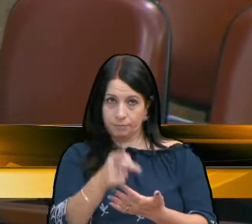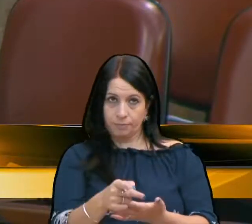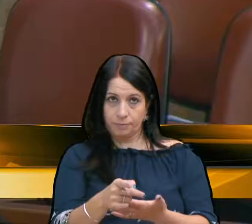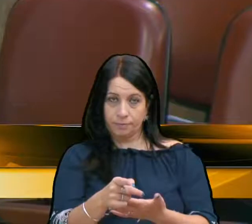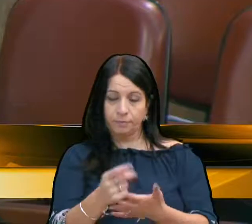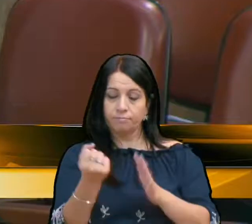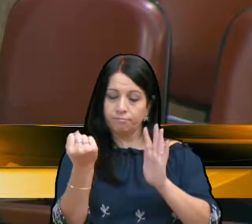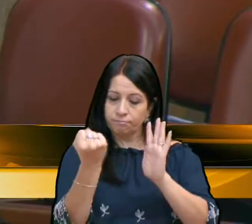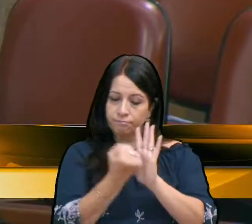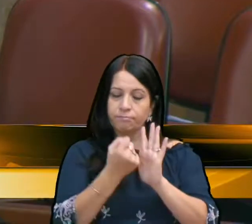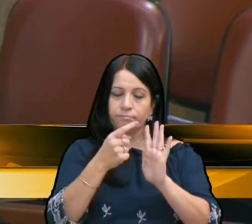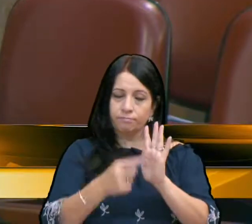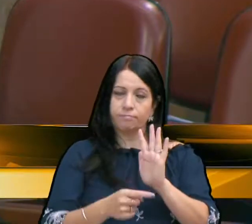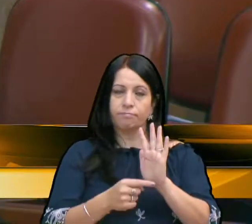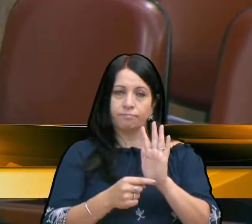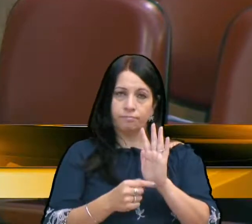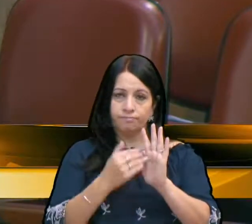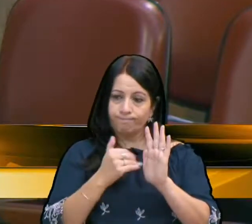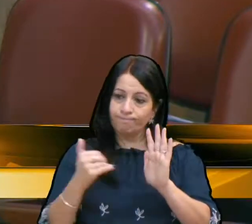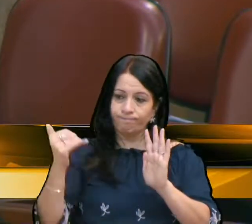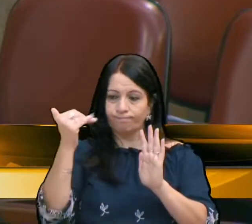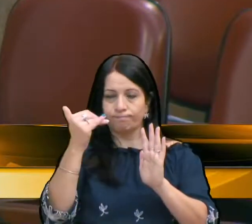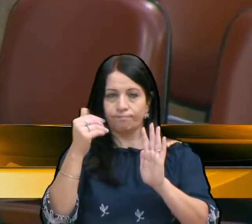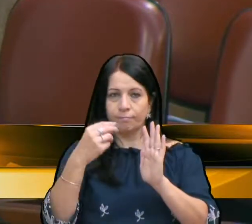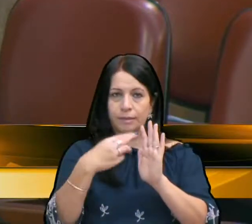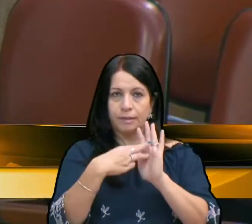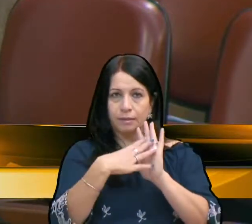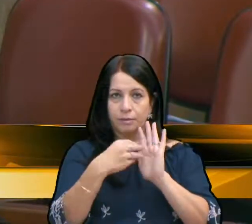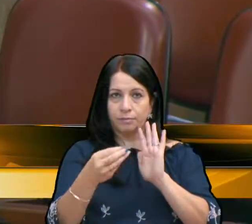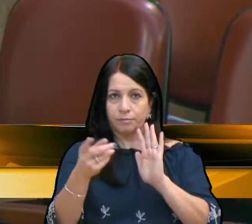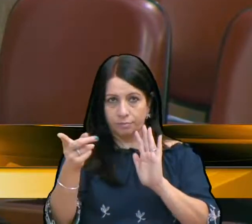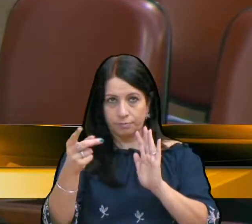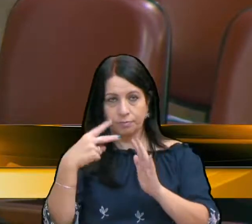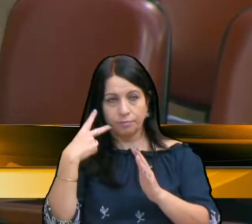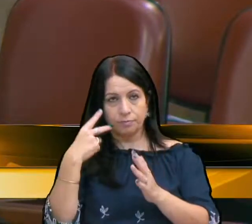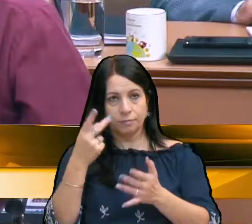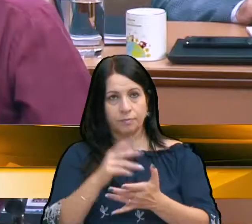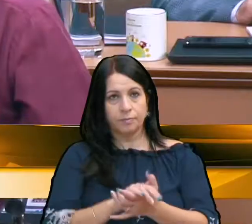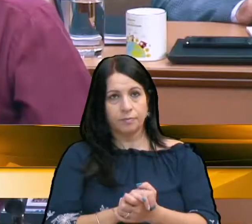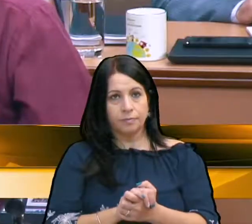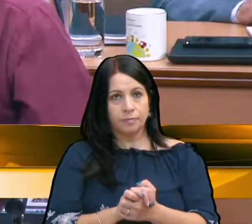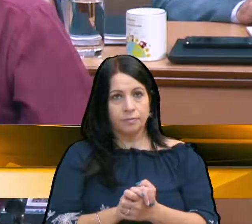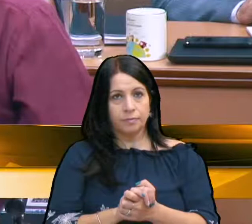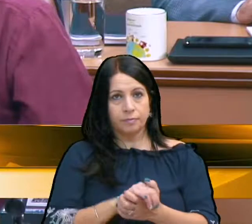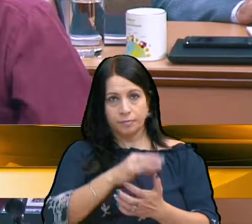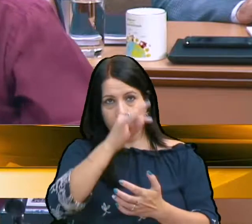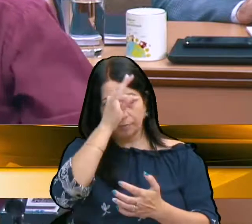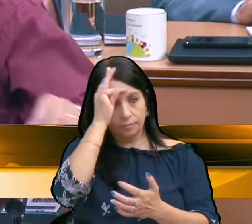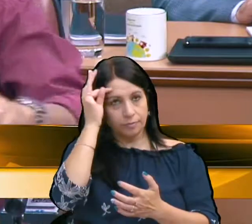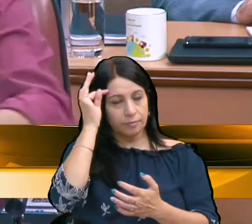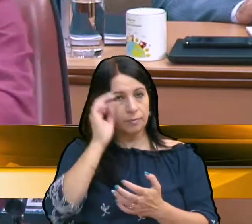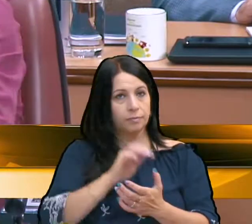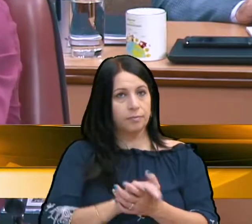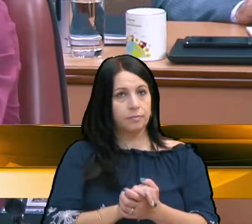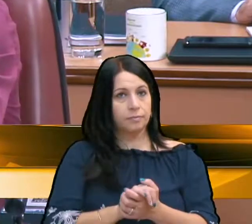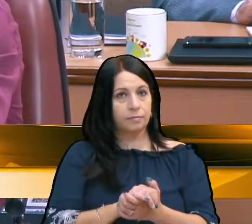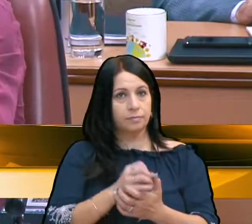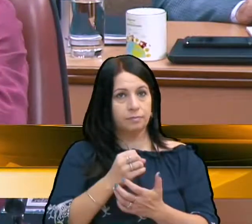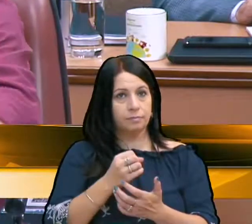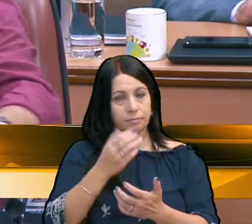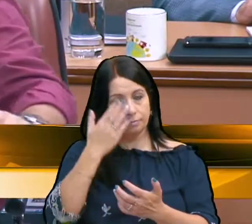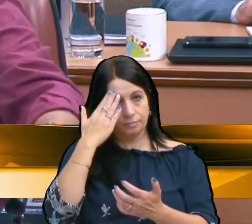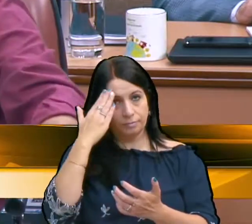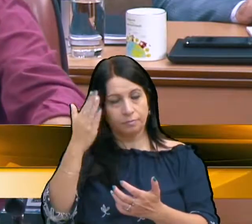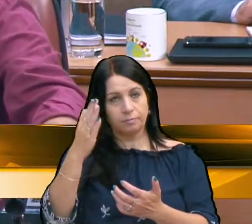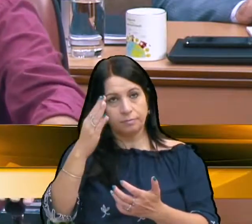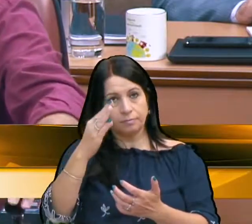um legado, acima de tudo, de exemplo. Seu à parte, vereador Gustavo Tuigo. Muito obrigado, vereador